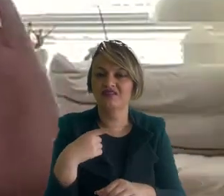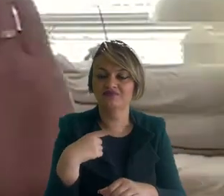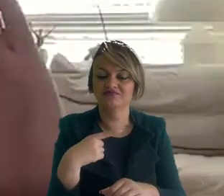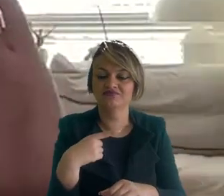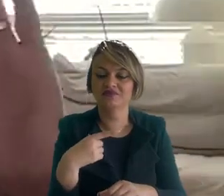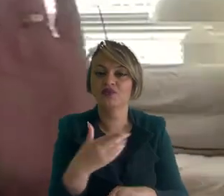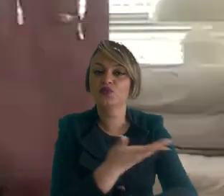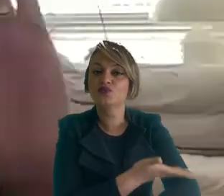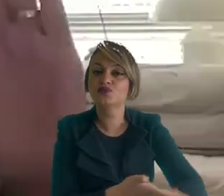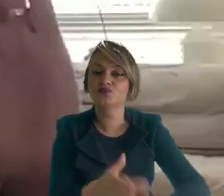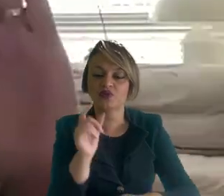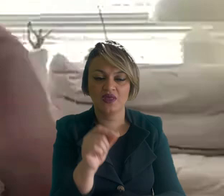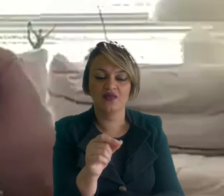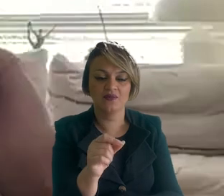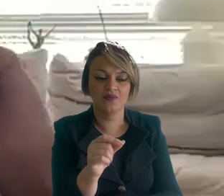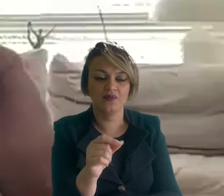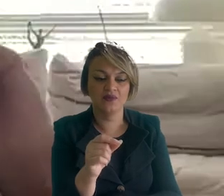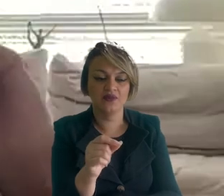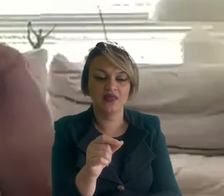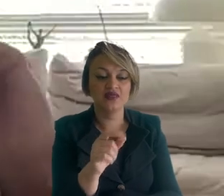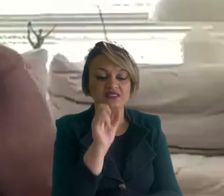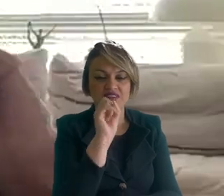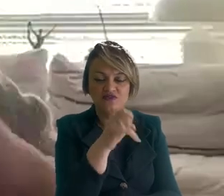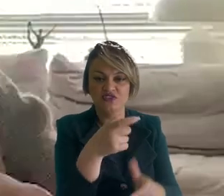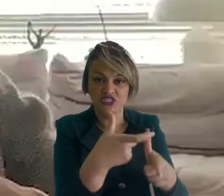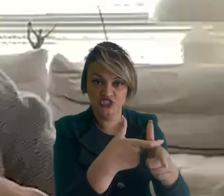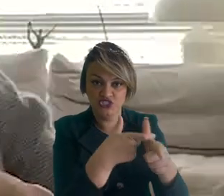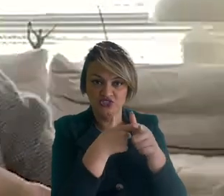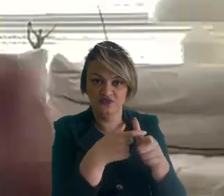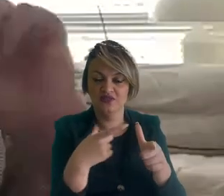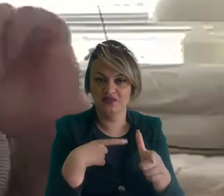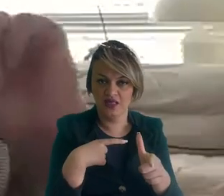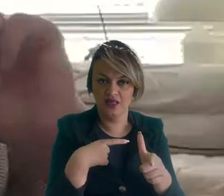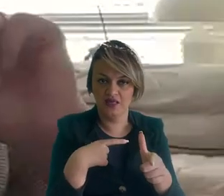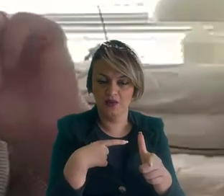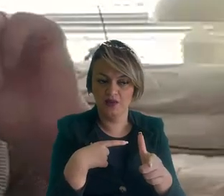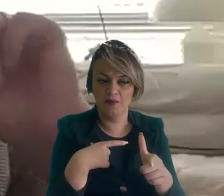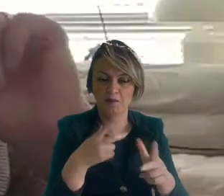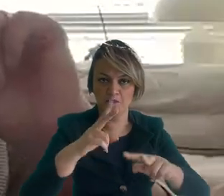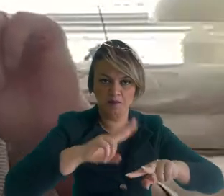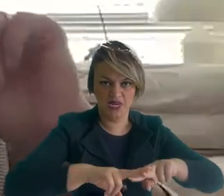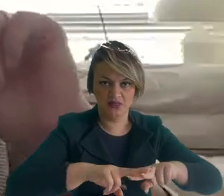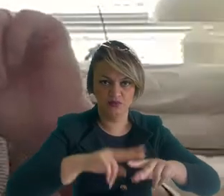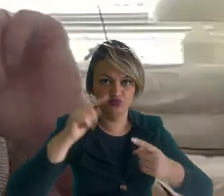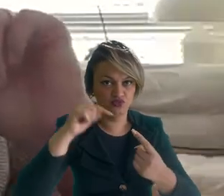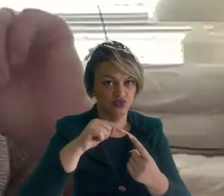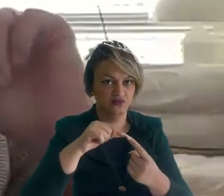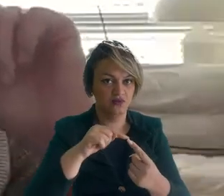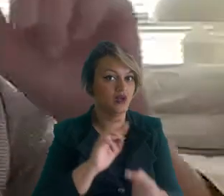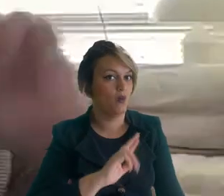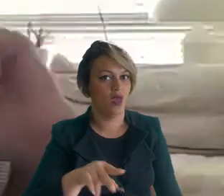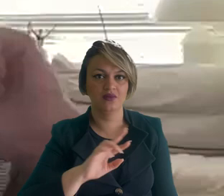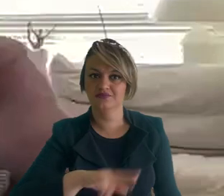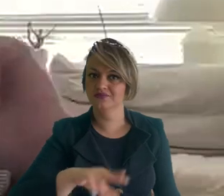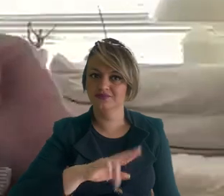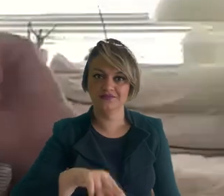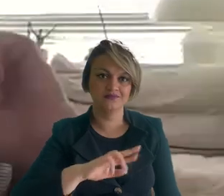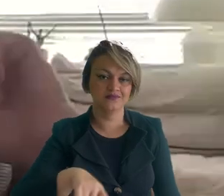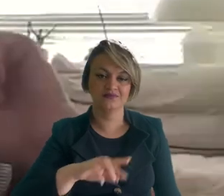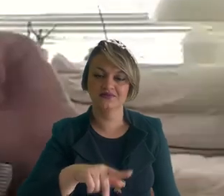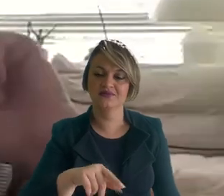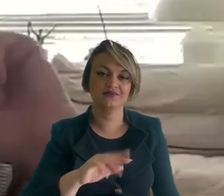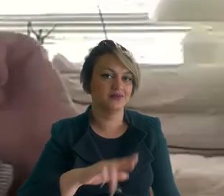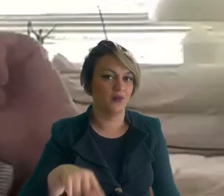se admite prisão por dívida a não ser e daí Há uma razão em caso